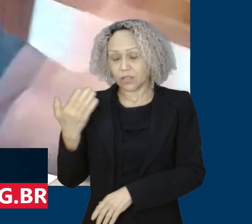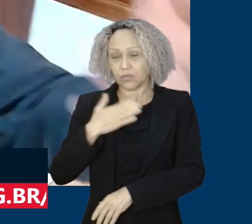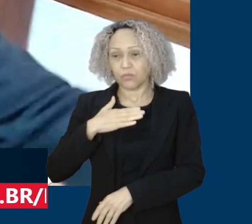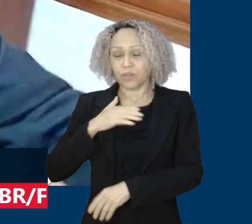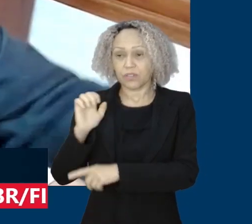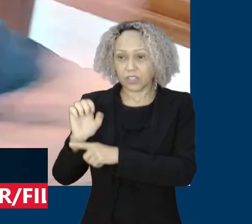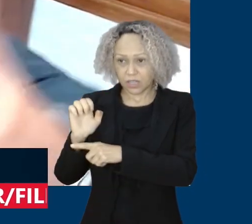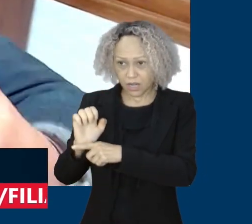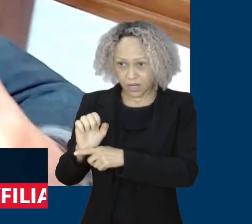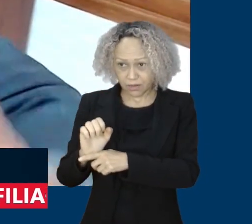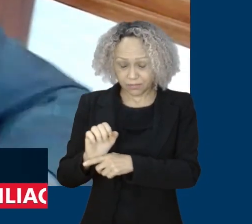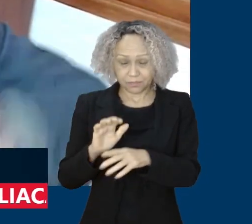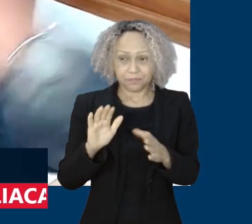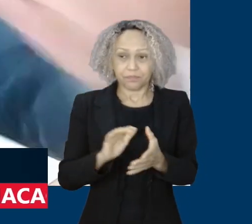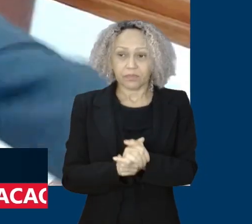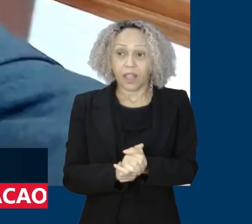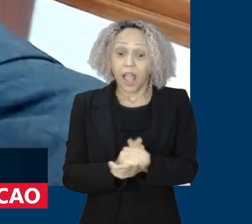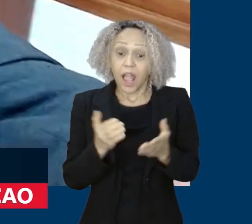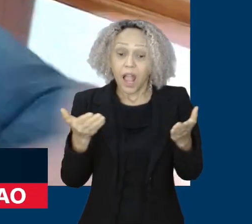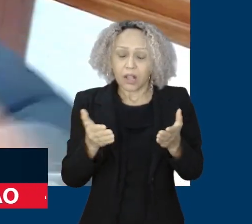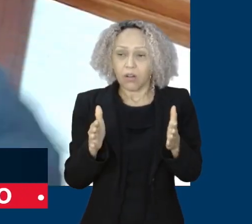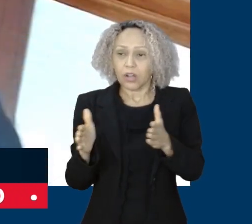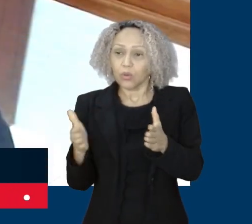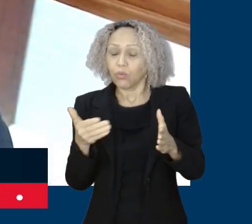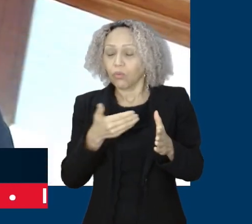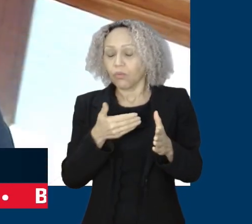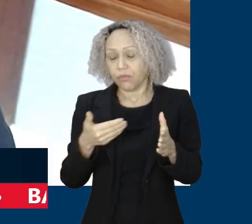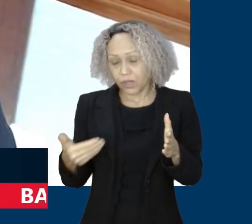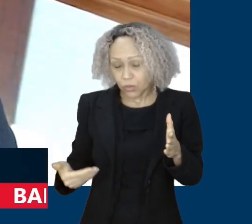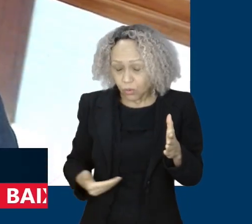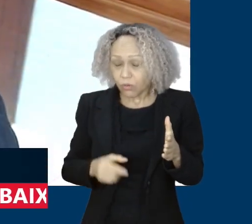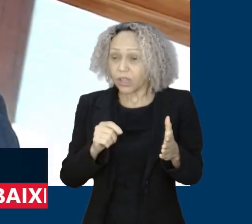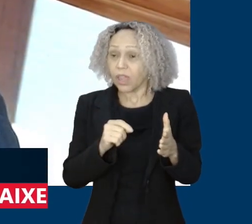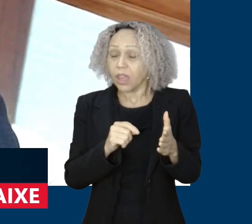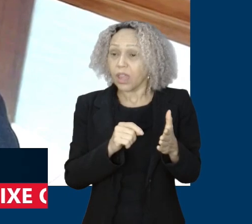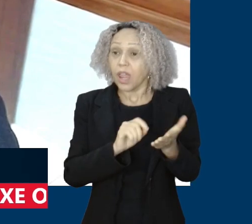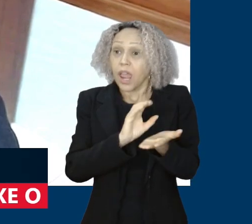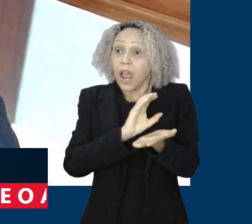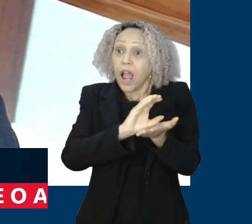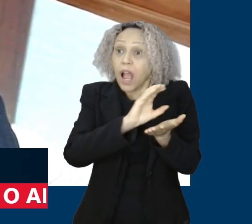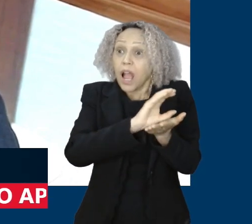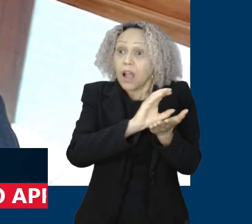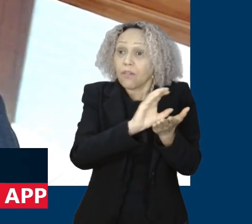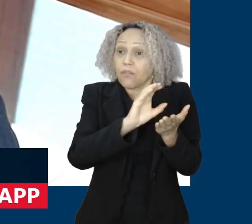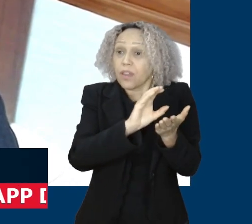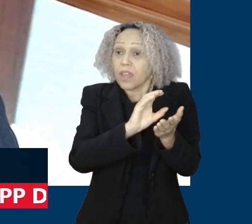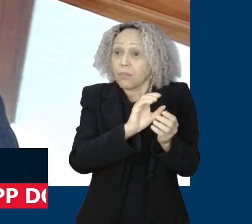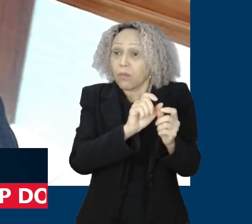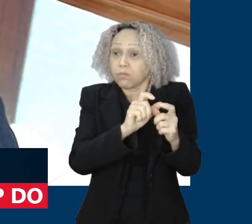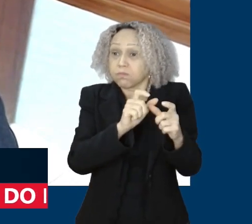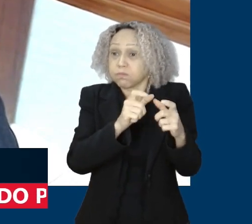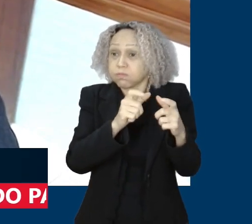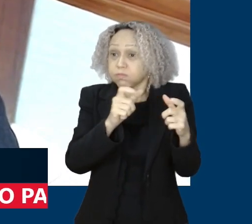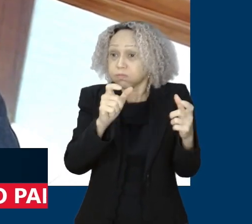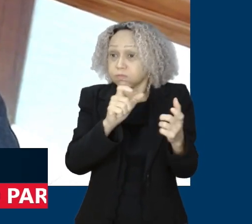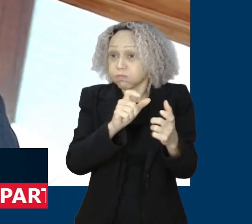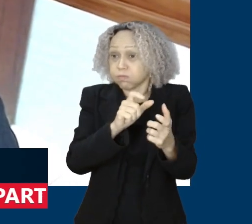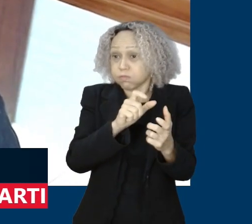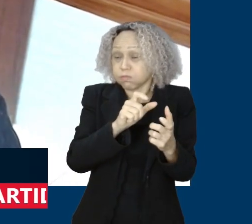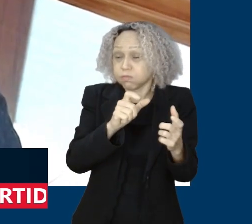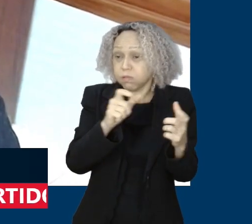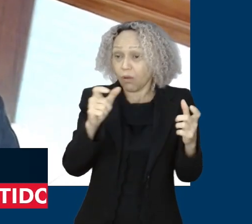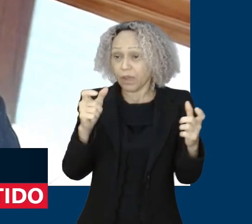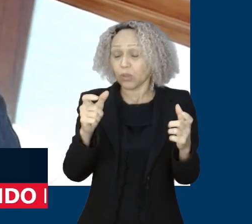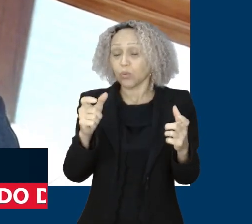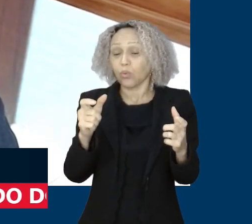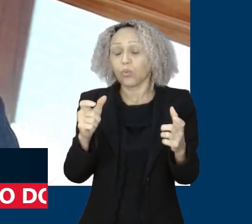né? Que agora aumentou a verba, nós temos que encaminhar para quem nós entender que merece. Então, eu mandei para... E com